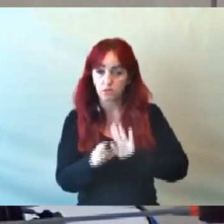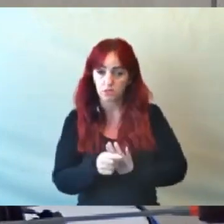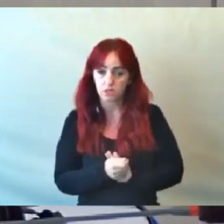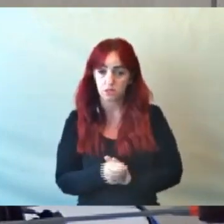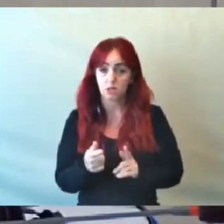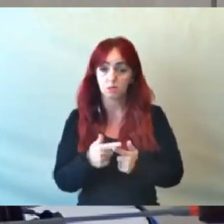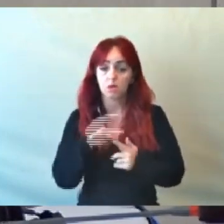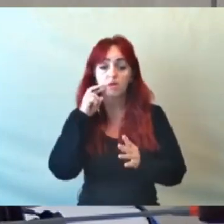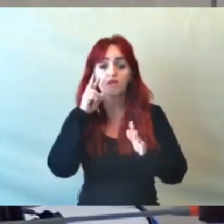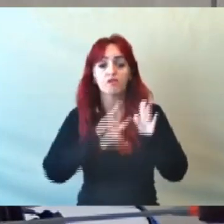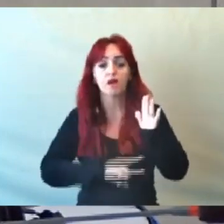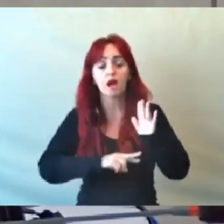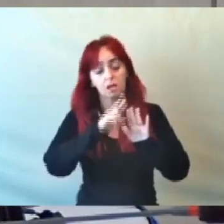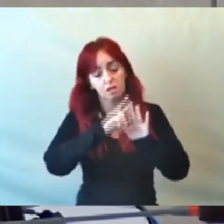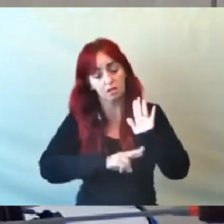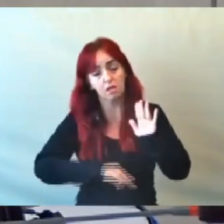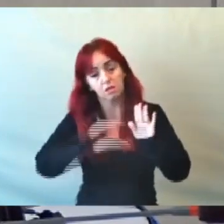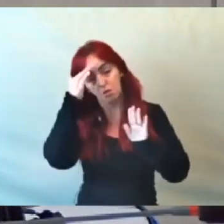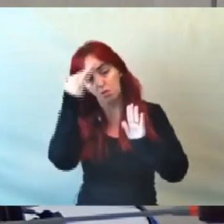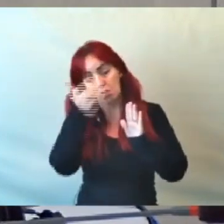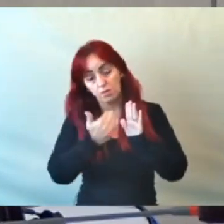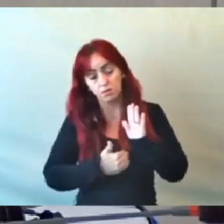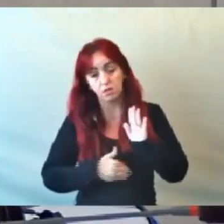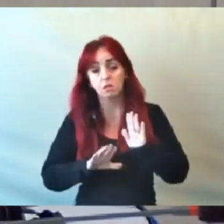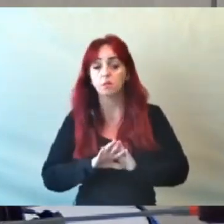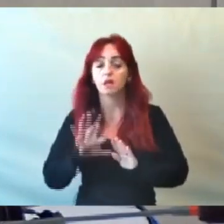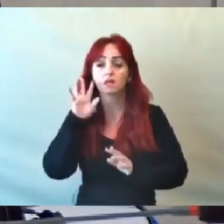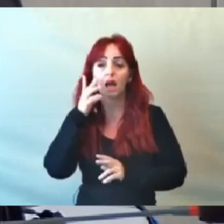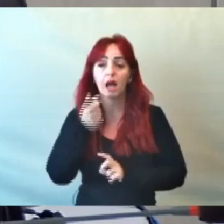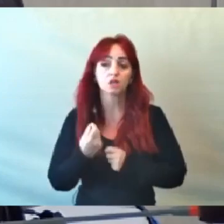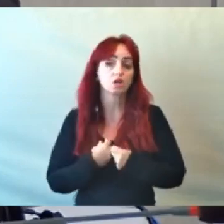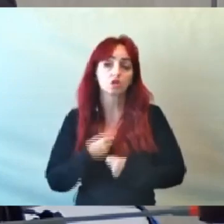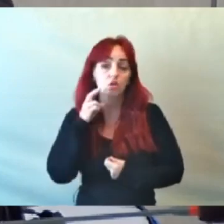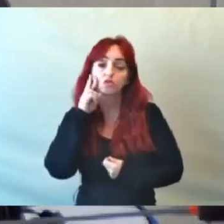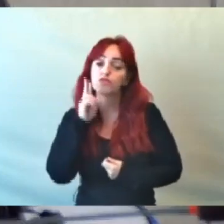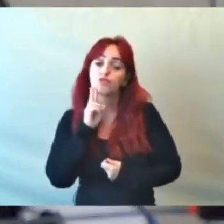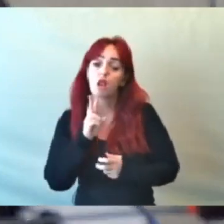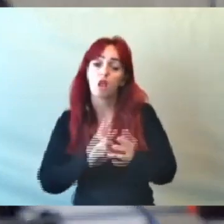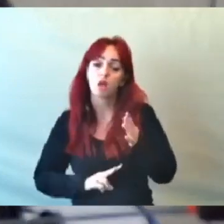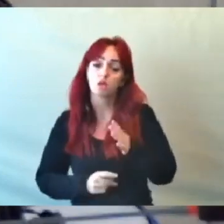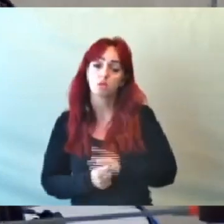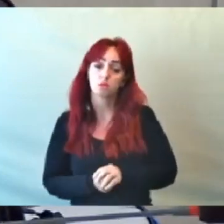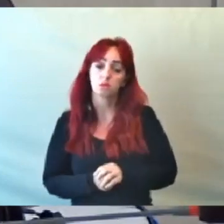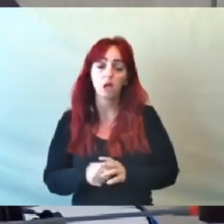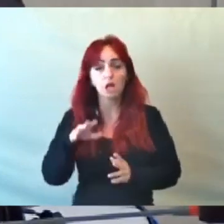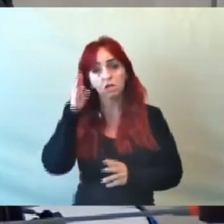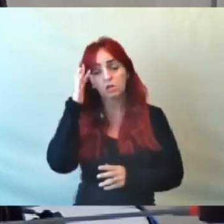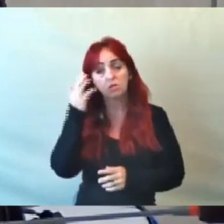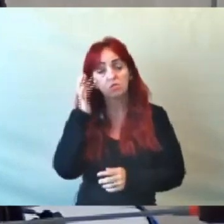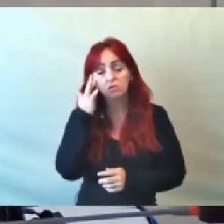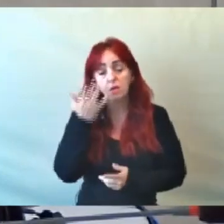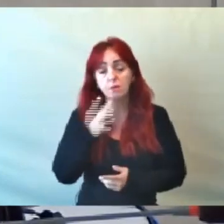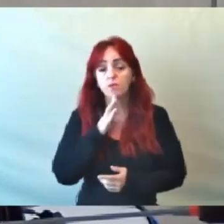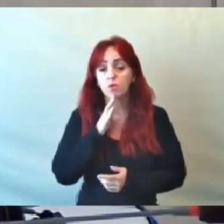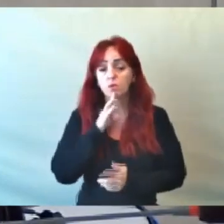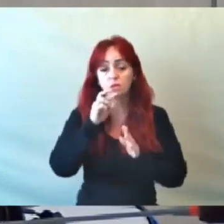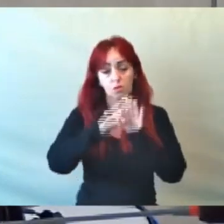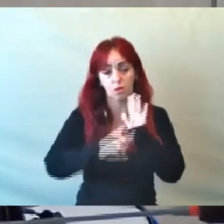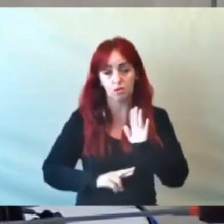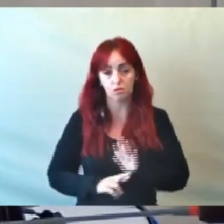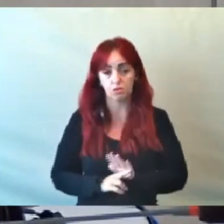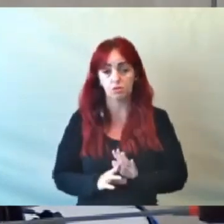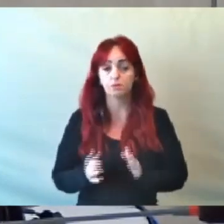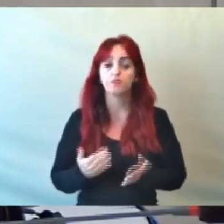eles acham que a gente não vai ler o relatório, que a gente não vai interpretar o relatório. Em alguns momentos, nos dá